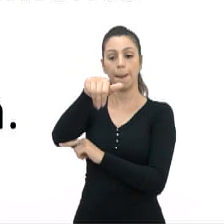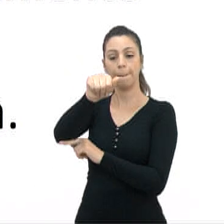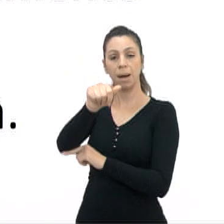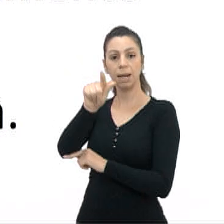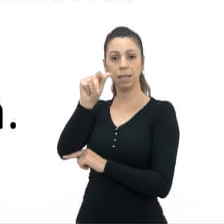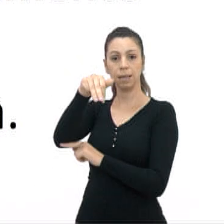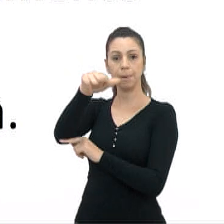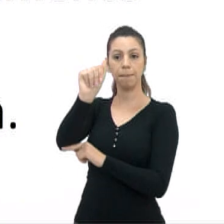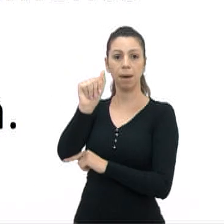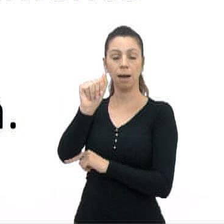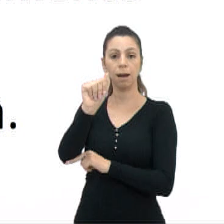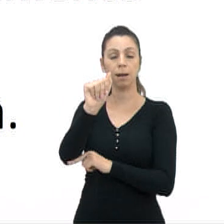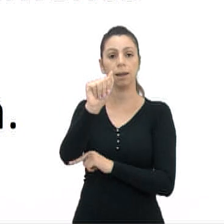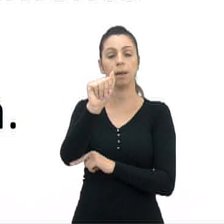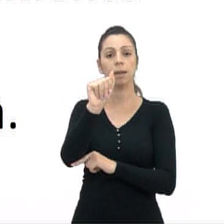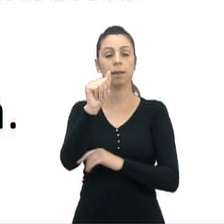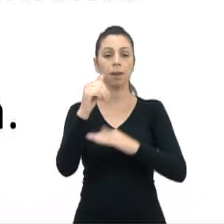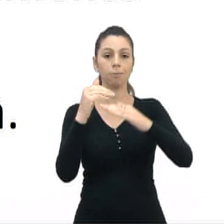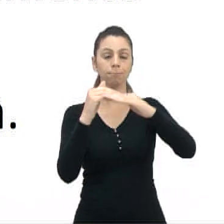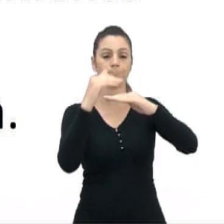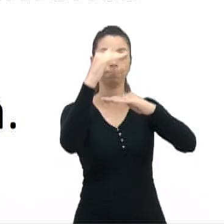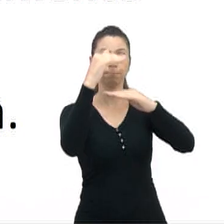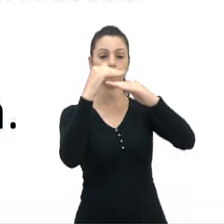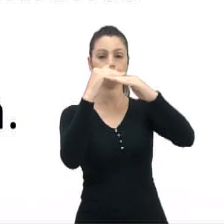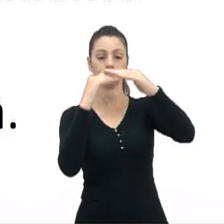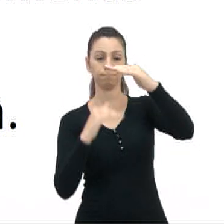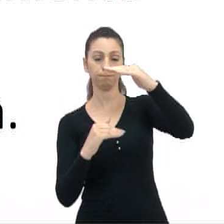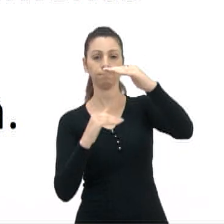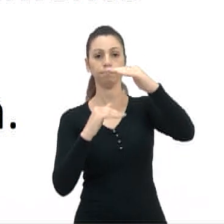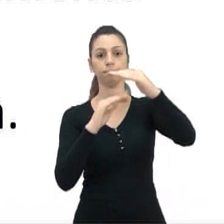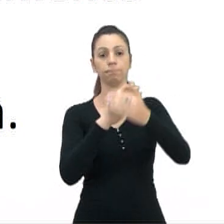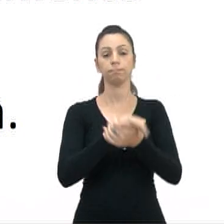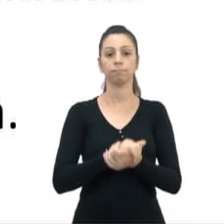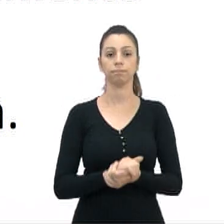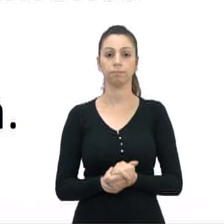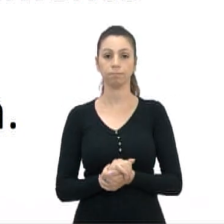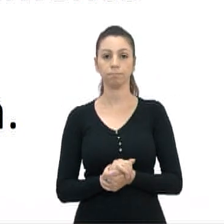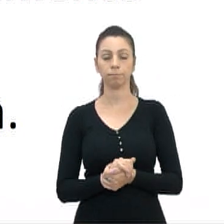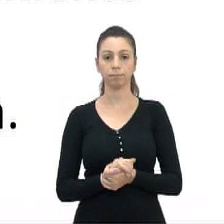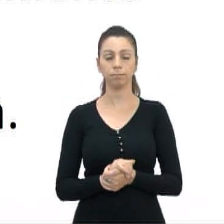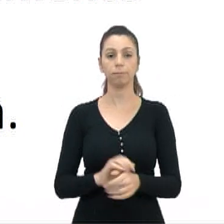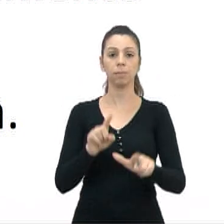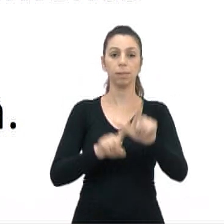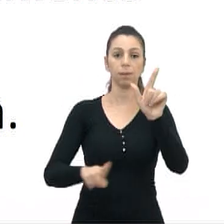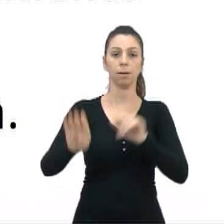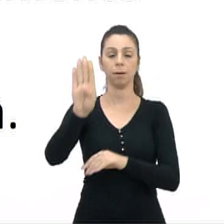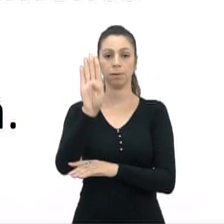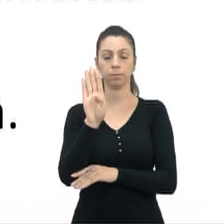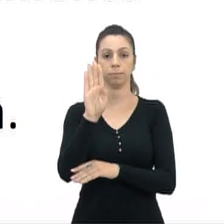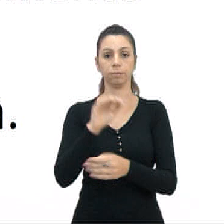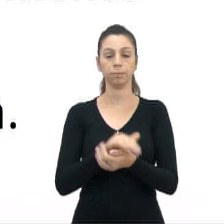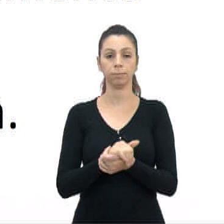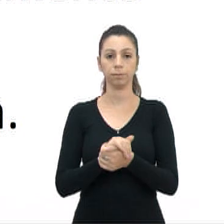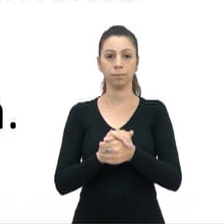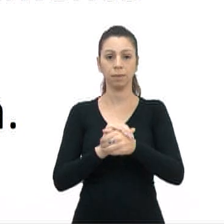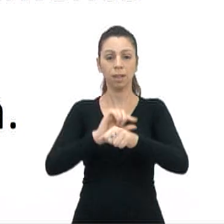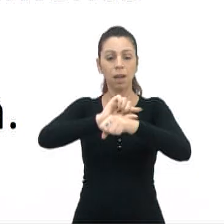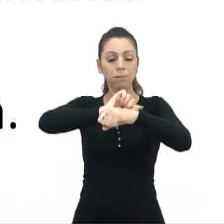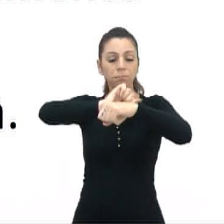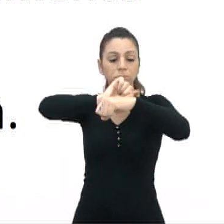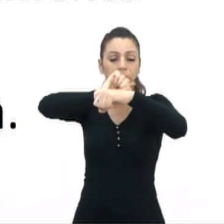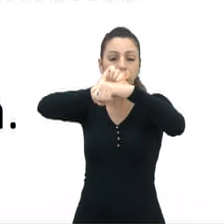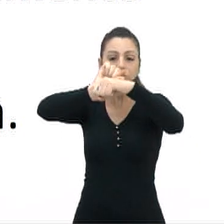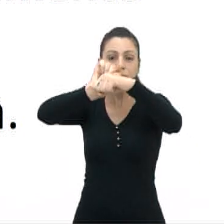é a camada intermediária. Letra B. É a camada mais fina do